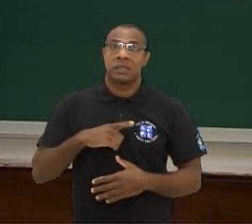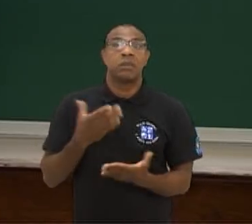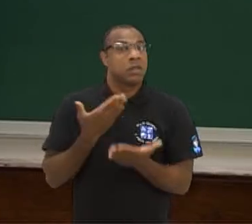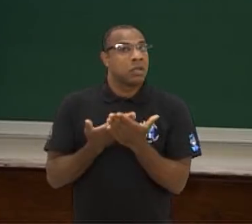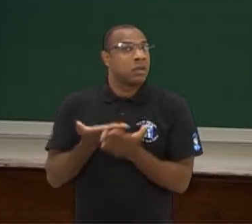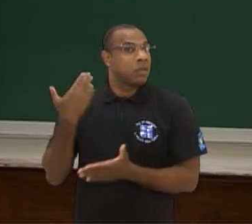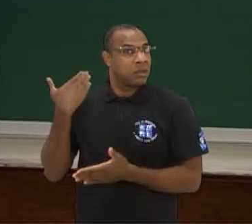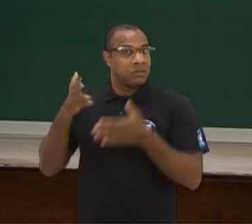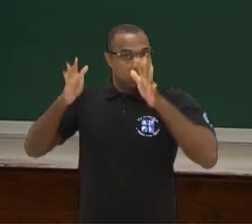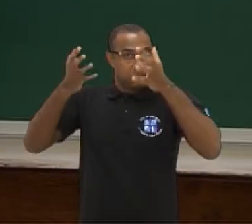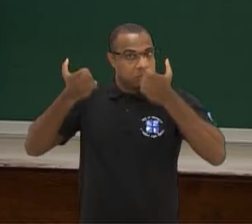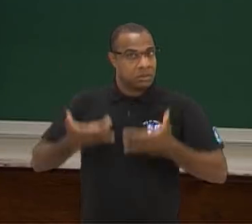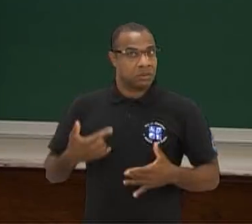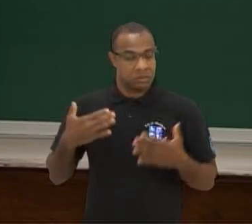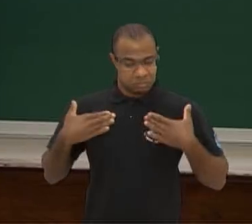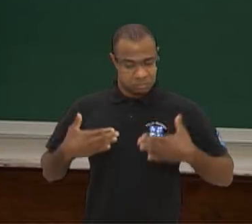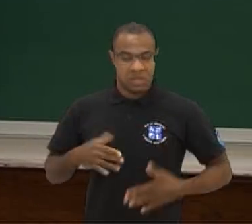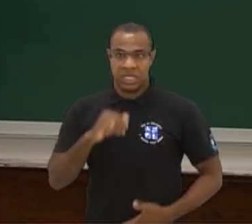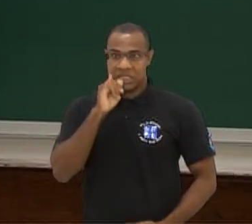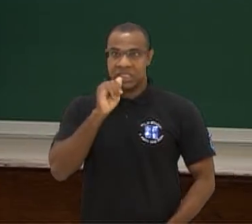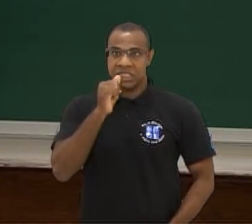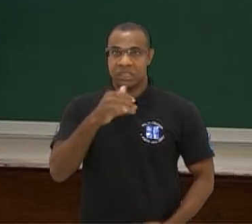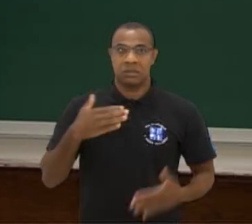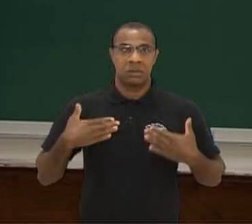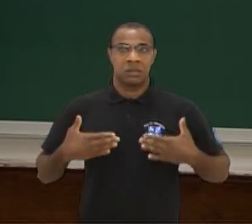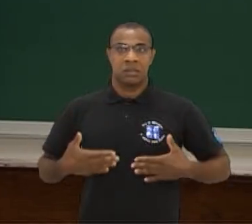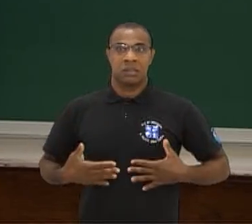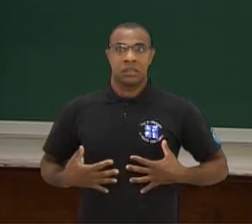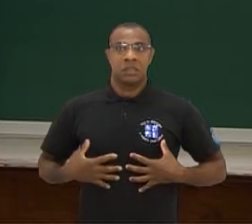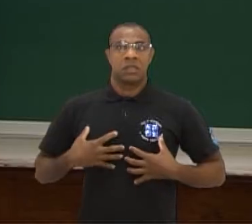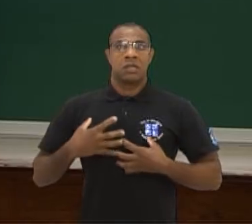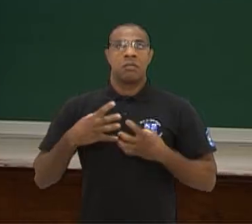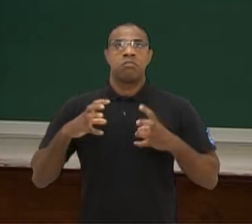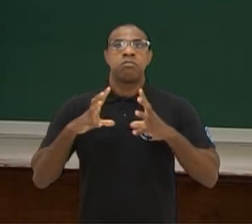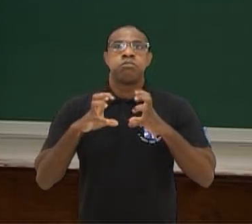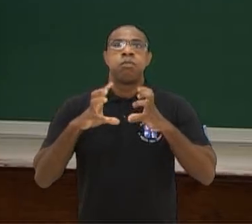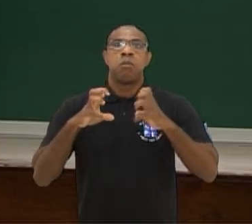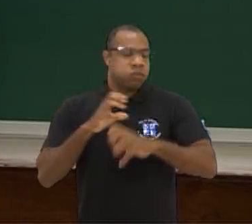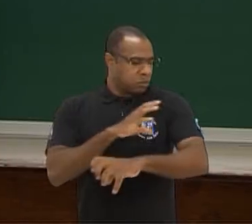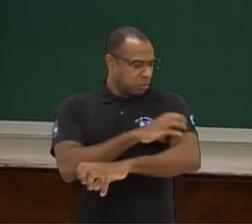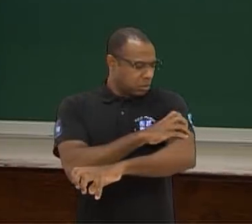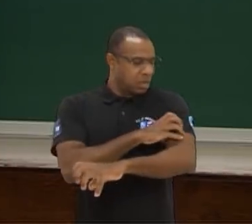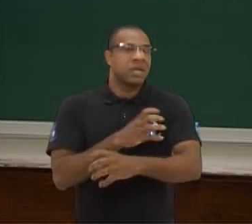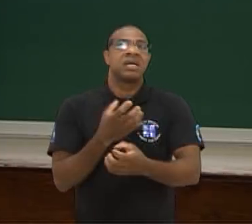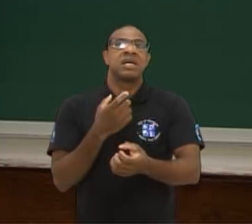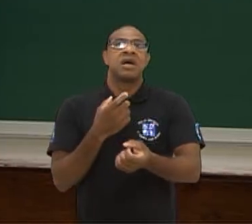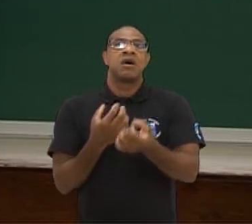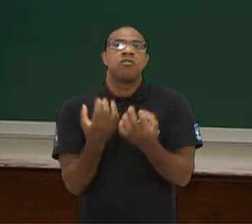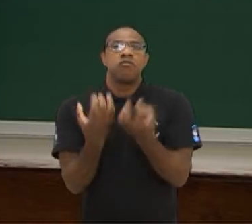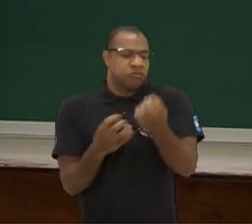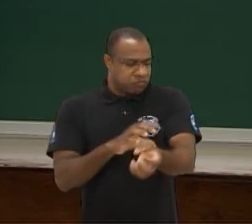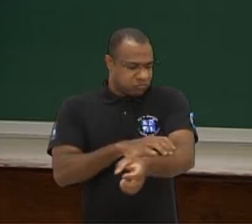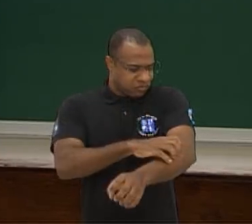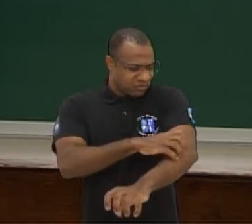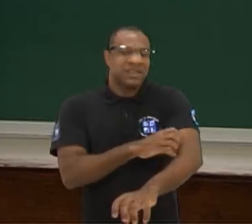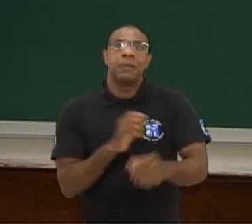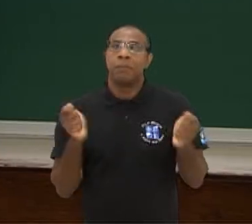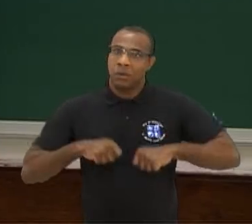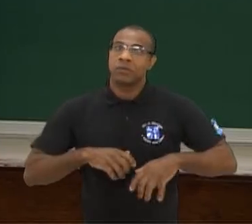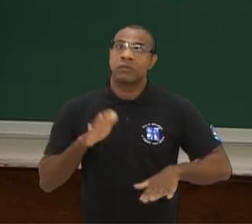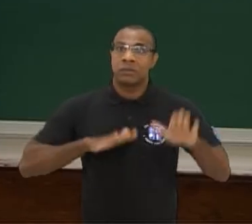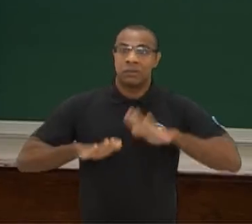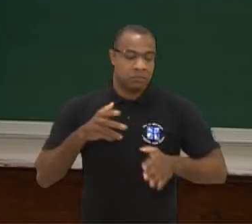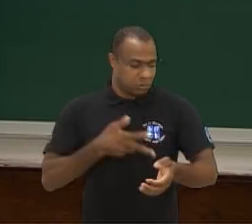anteriores que pode provocar aí espasmos musculares, né? Queimaduras. Então, essas coisas todas a gente tem